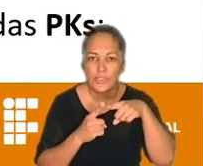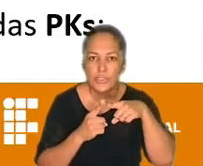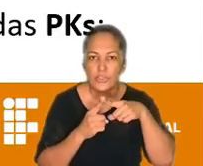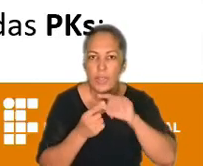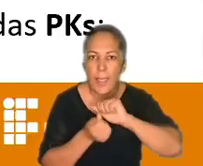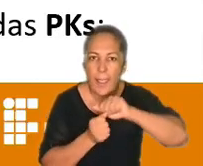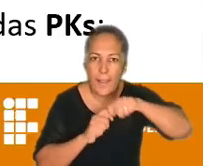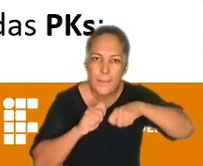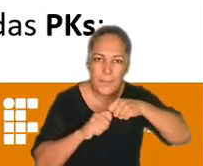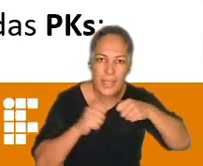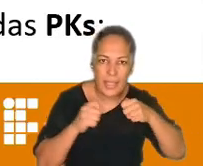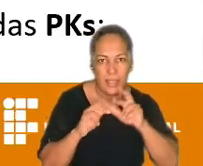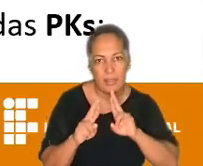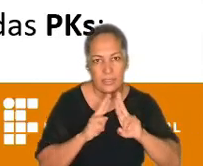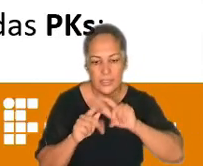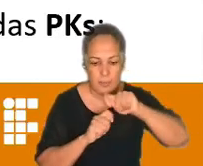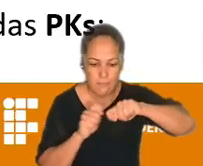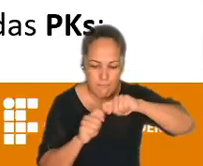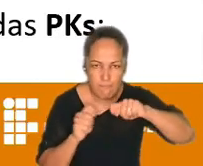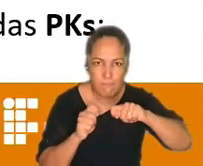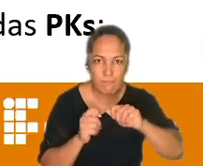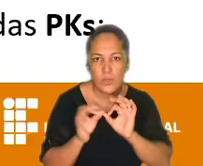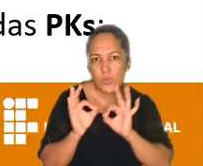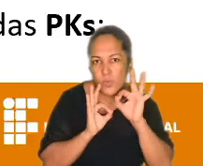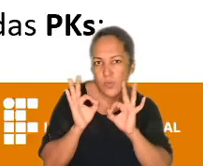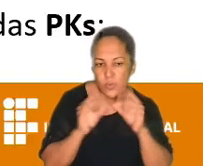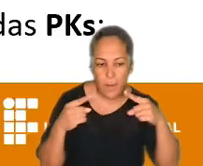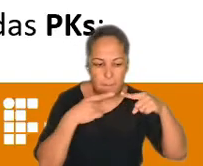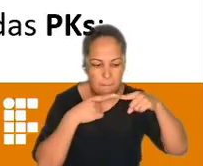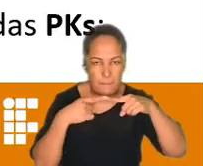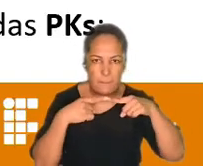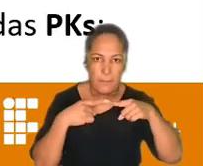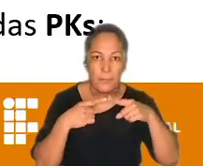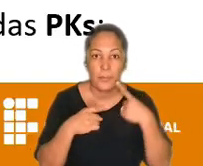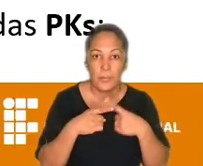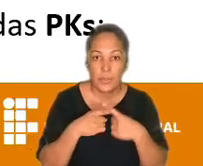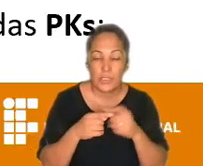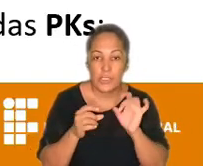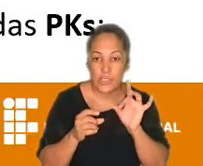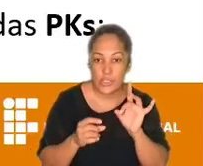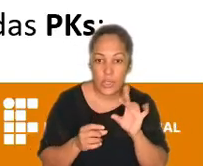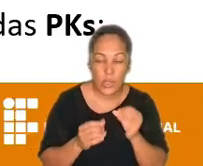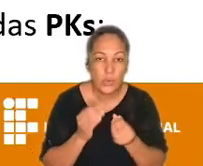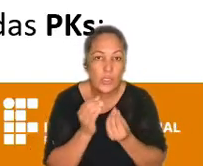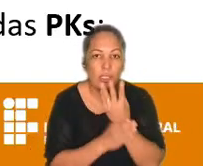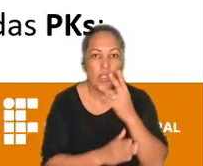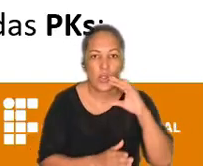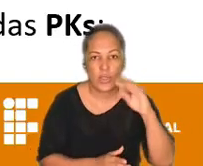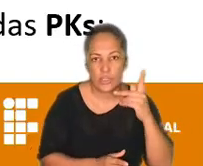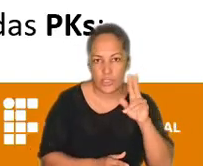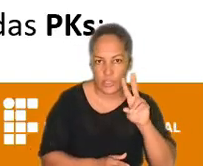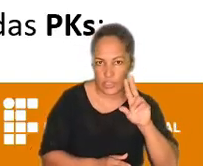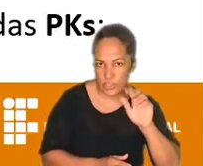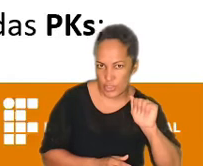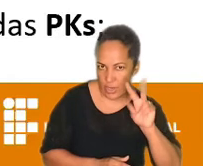a relação, tá? Então, a relação, ela só é efetivada quando eu crio uma chave estrangeira,